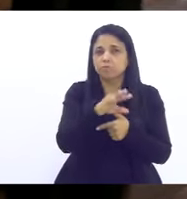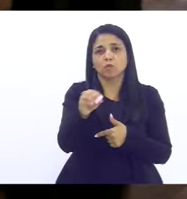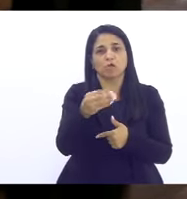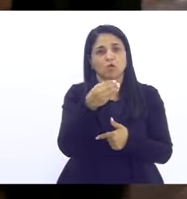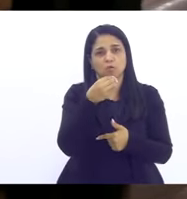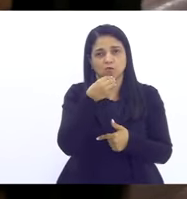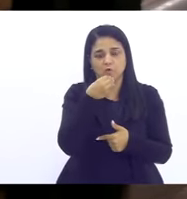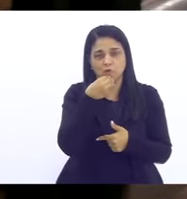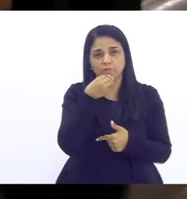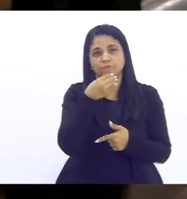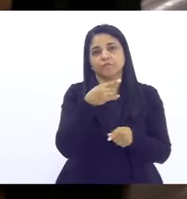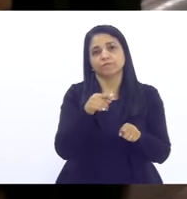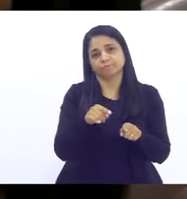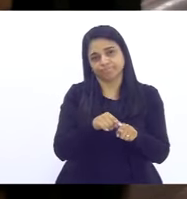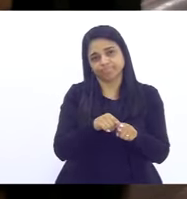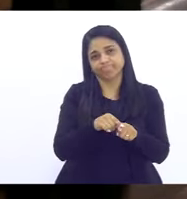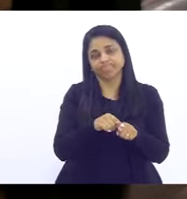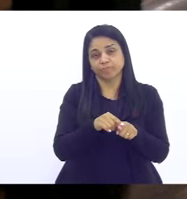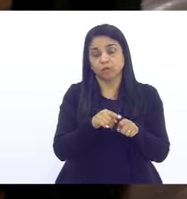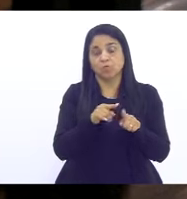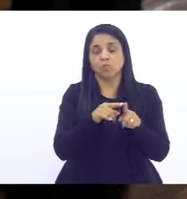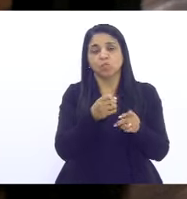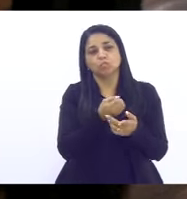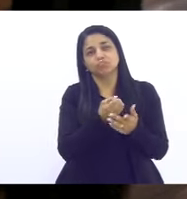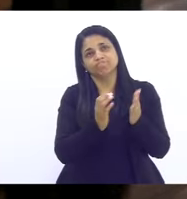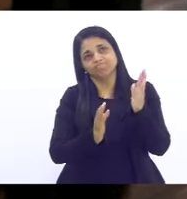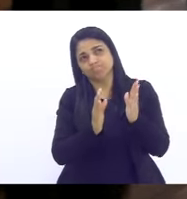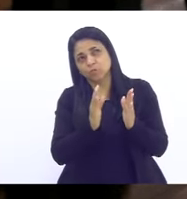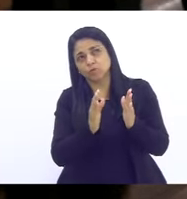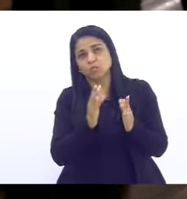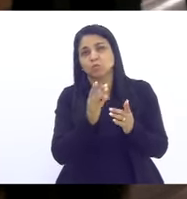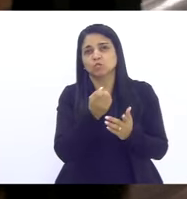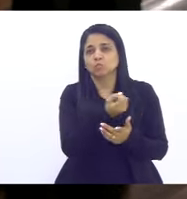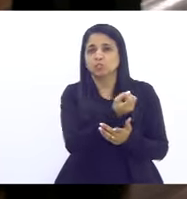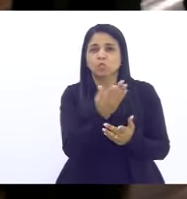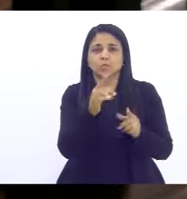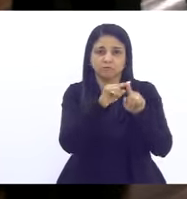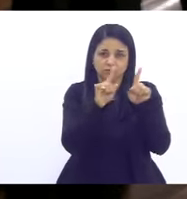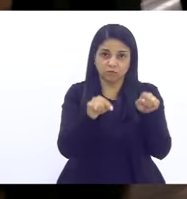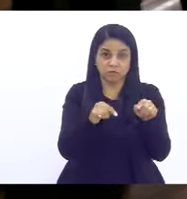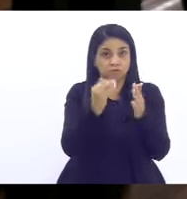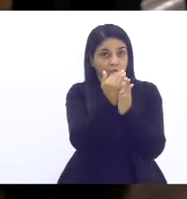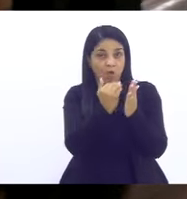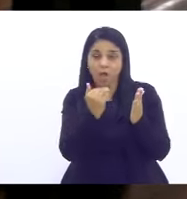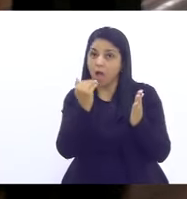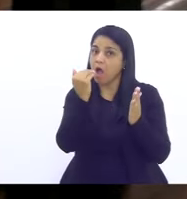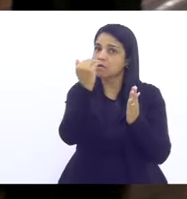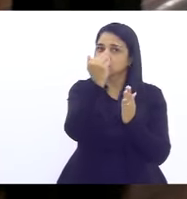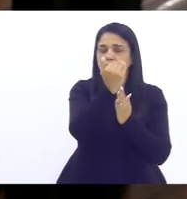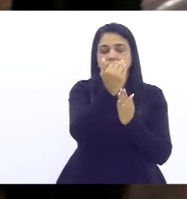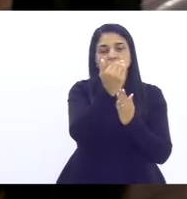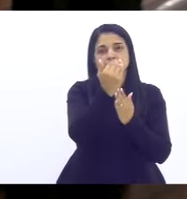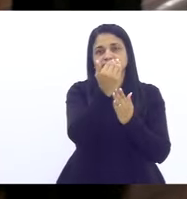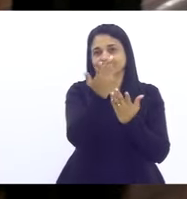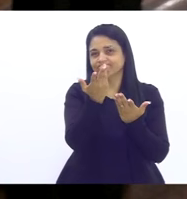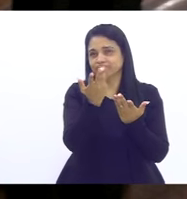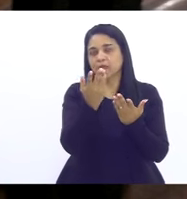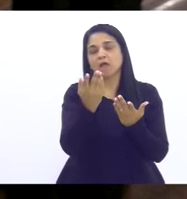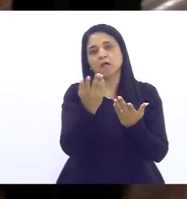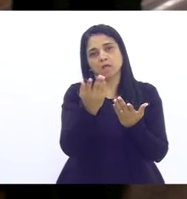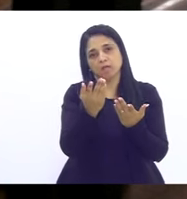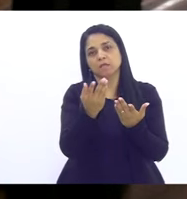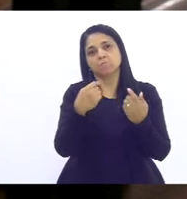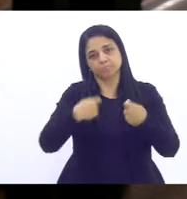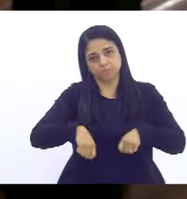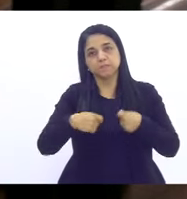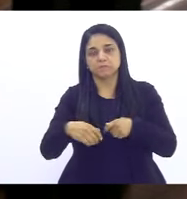com uma média, né, como eu comentei. Agora, se essa média for muito acima daquilo que é previsto, sim,